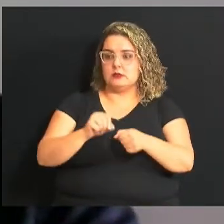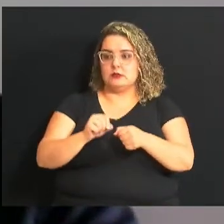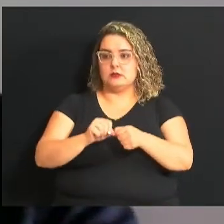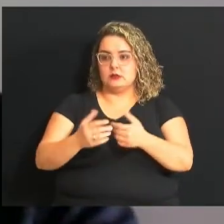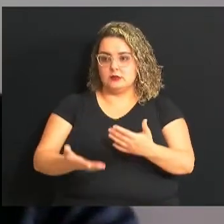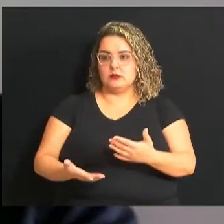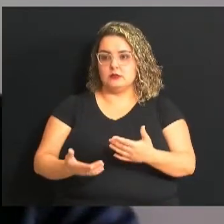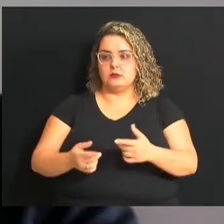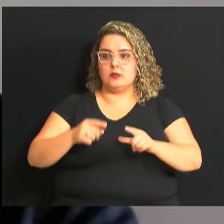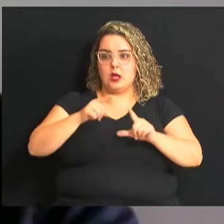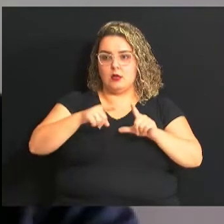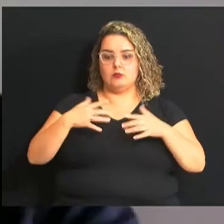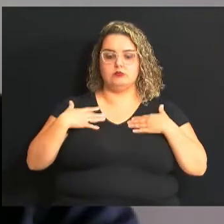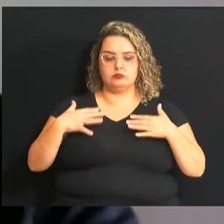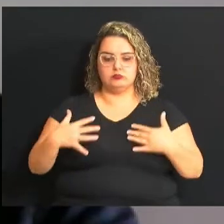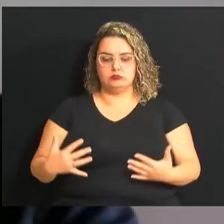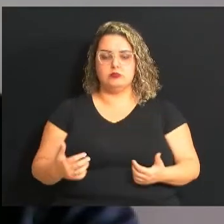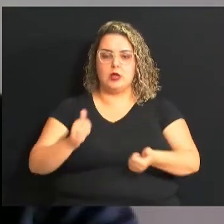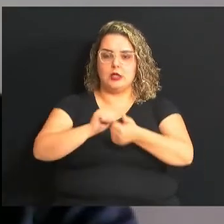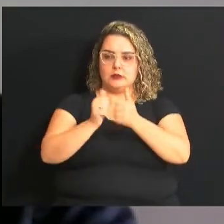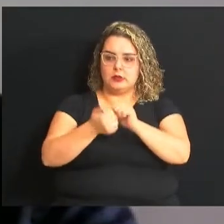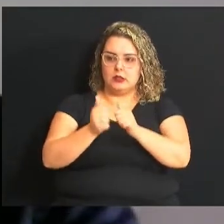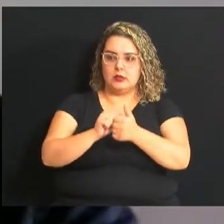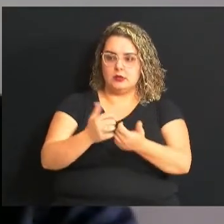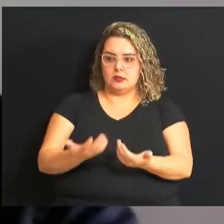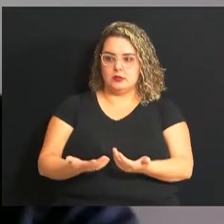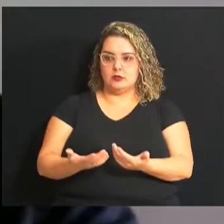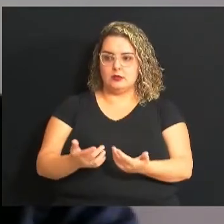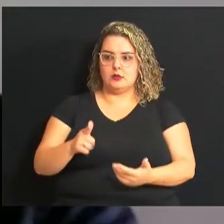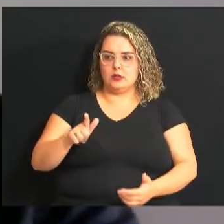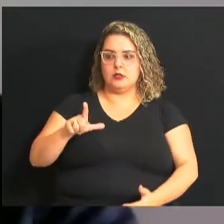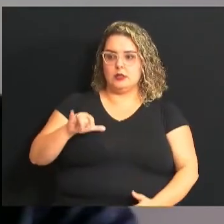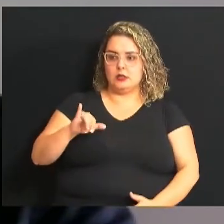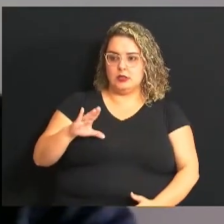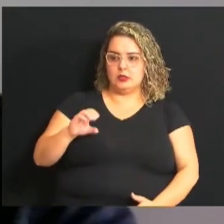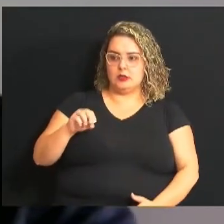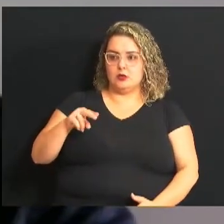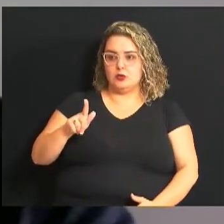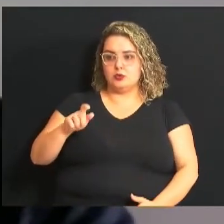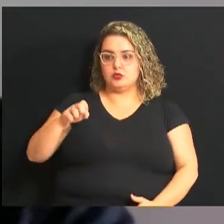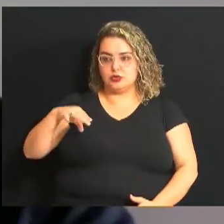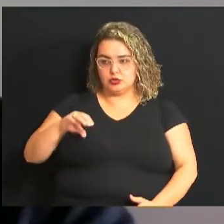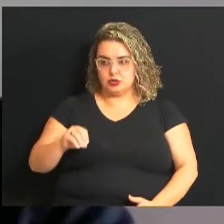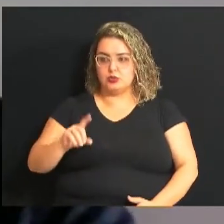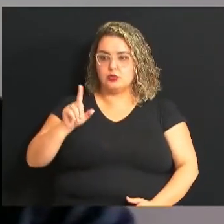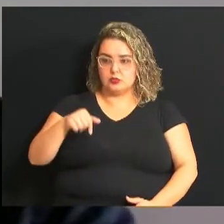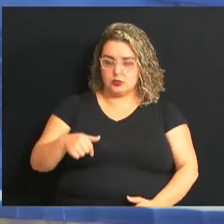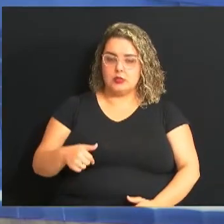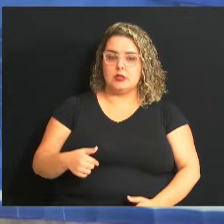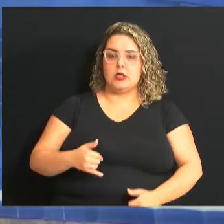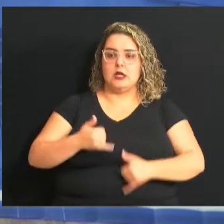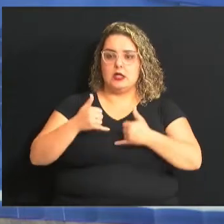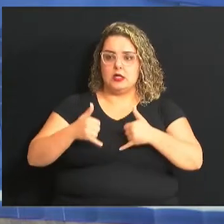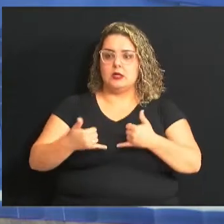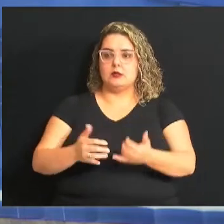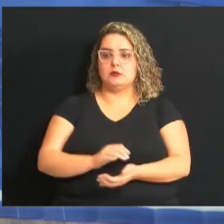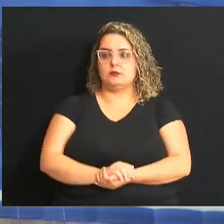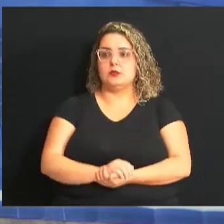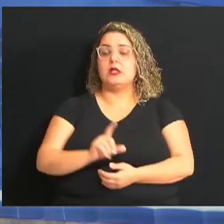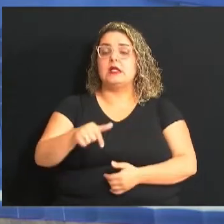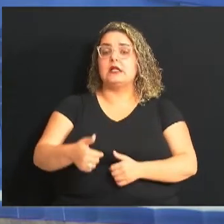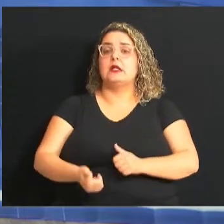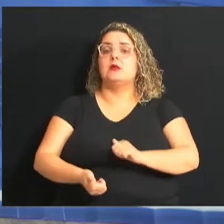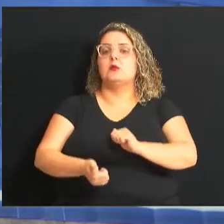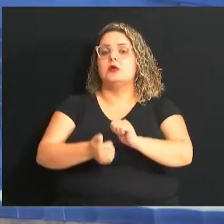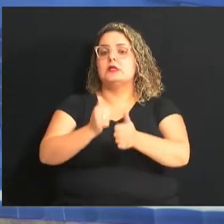muscular já ter sido reposto, e é esse glicogênio que é utilizado como fonte de energia. Depois da atividade